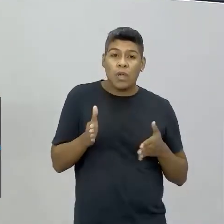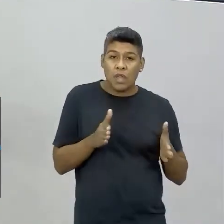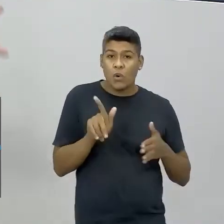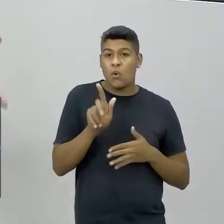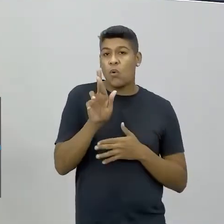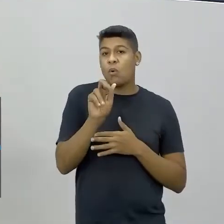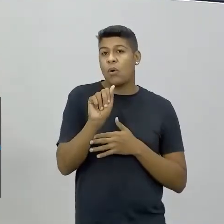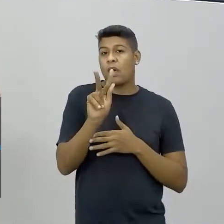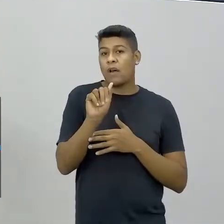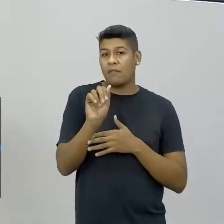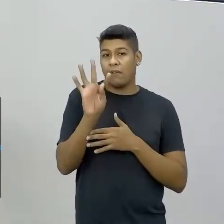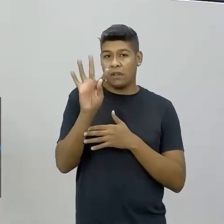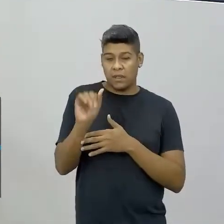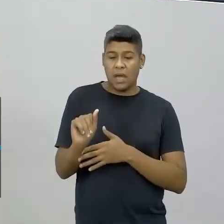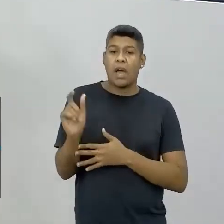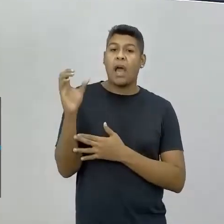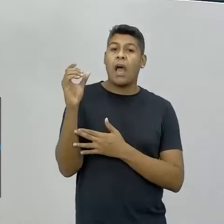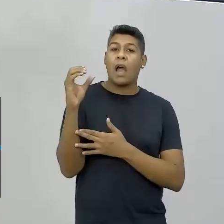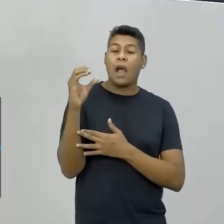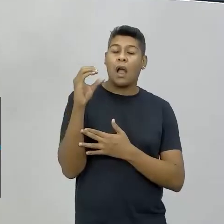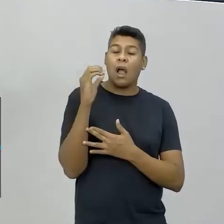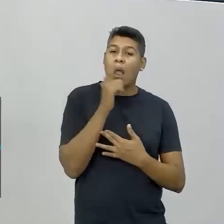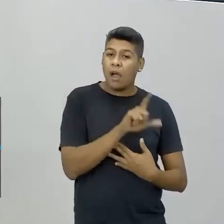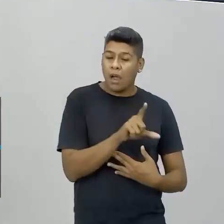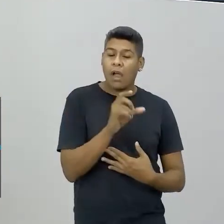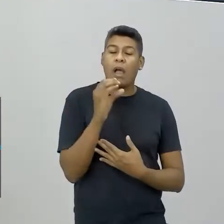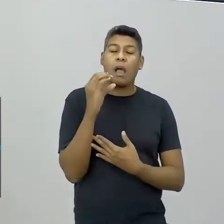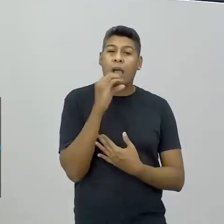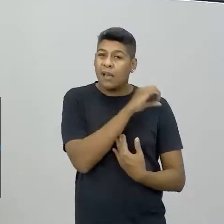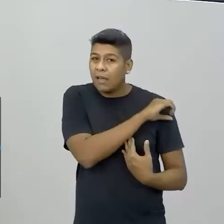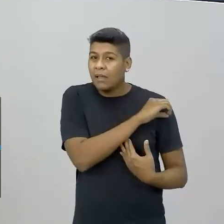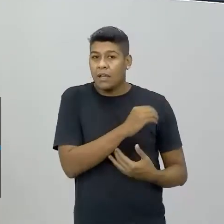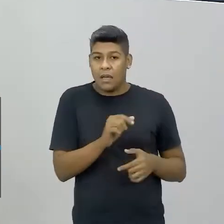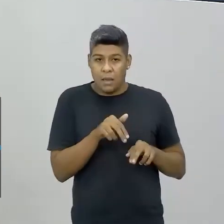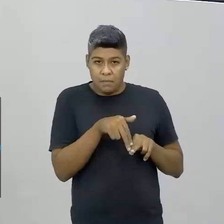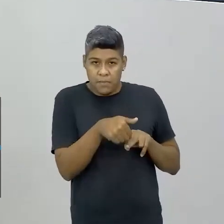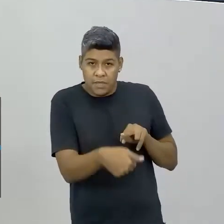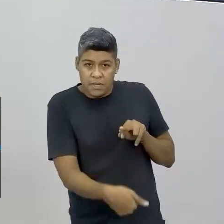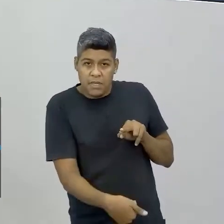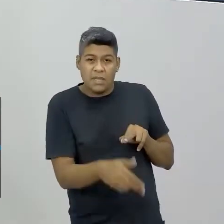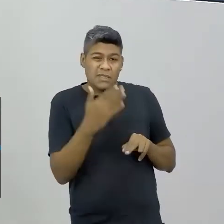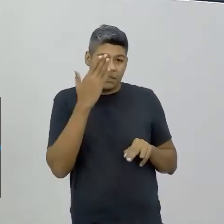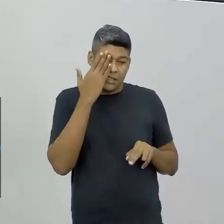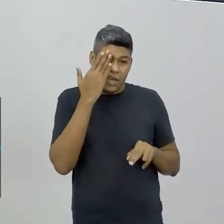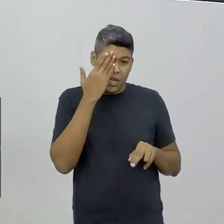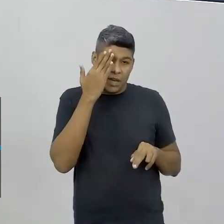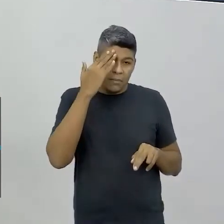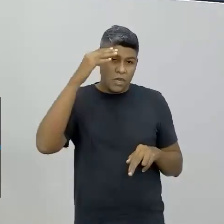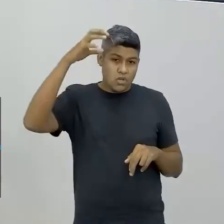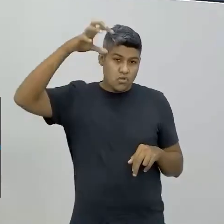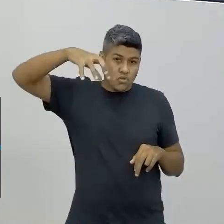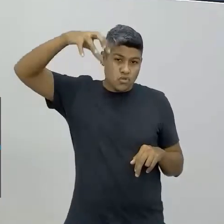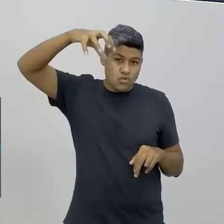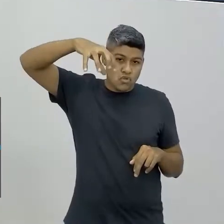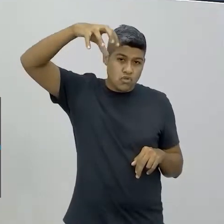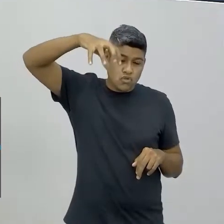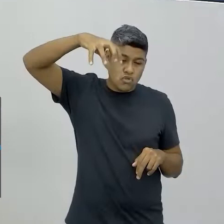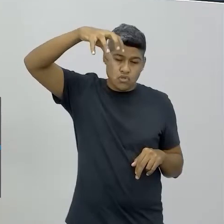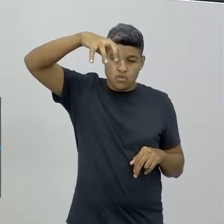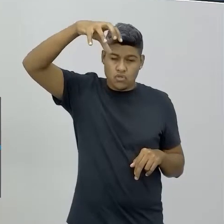exemplo, aquecer piscinas, né? Aquecer águas de banho. A gente sabe que o chuveiro das nossas casas, das